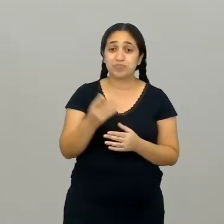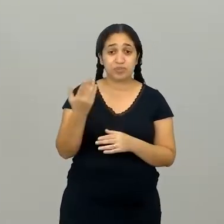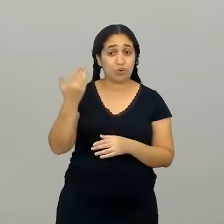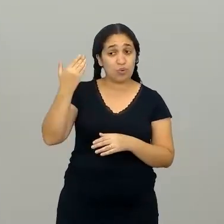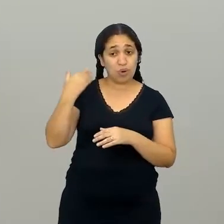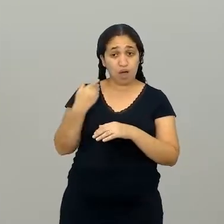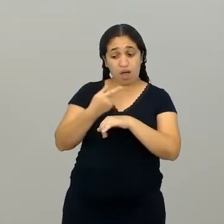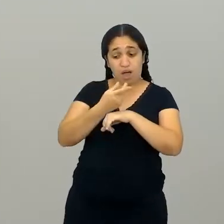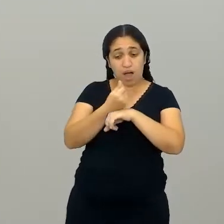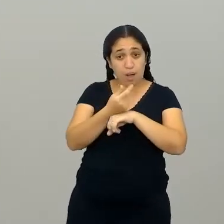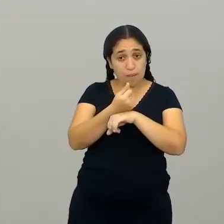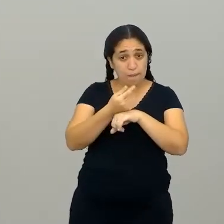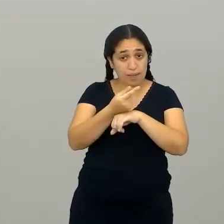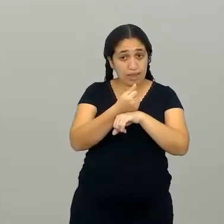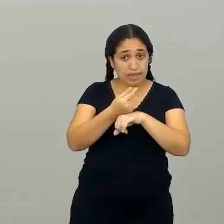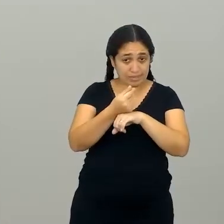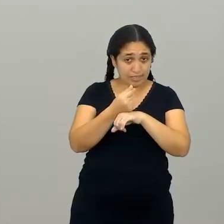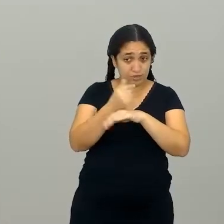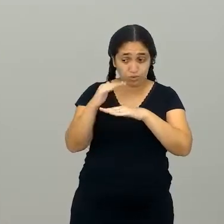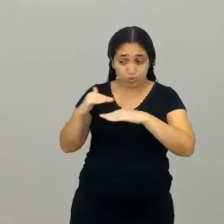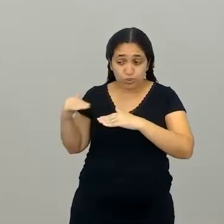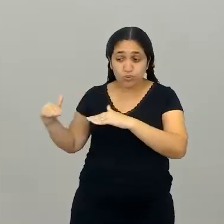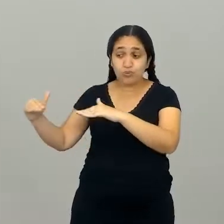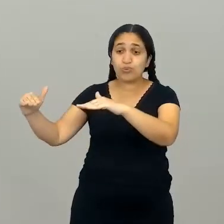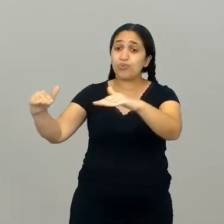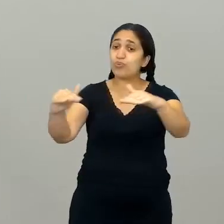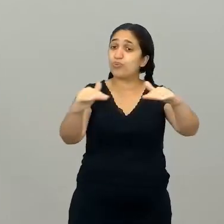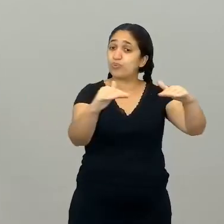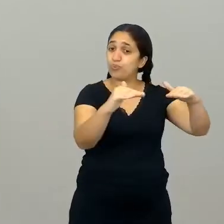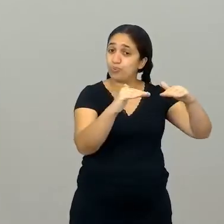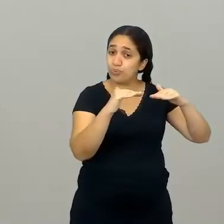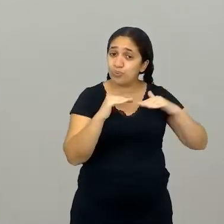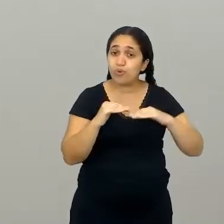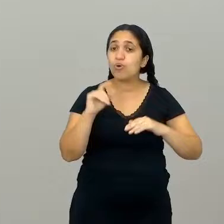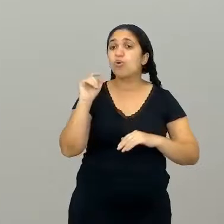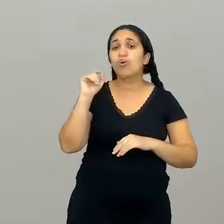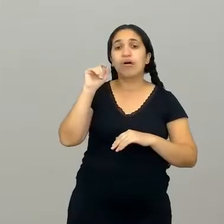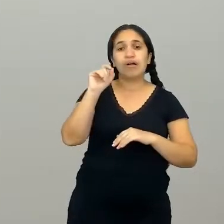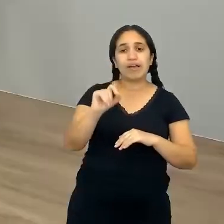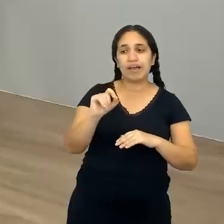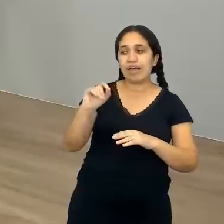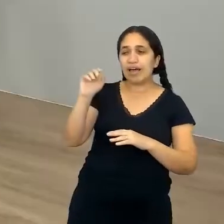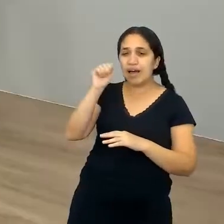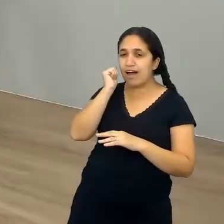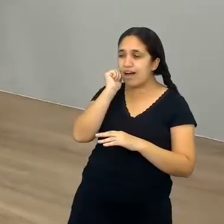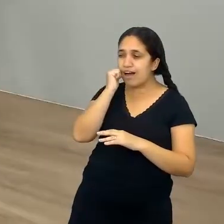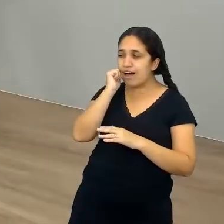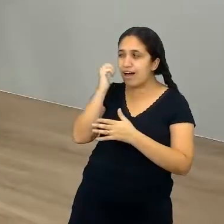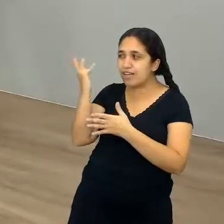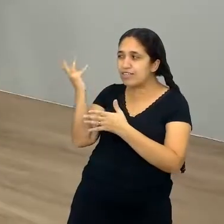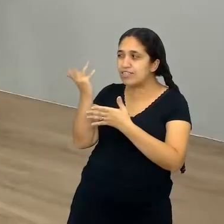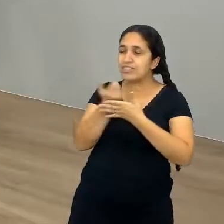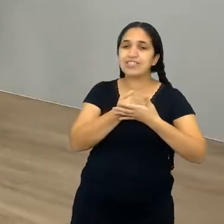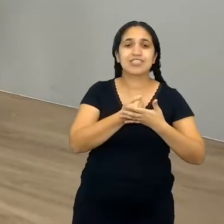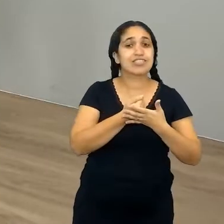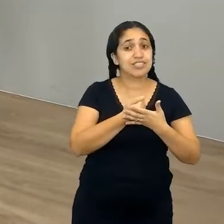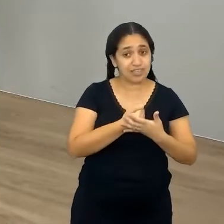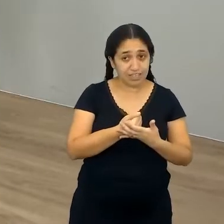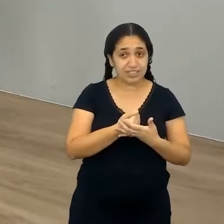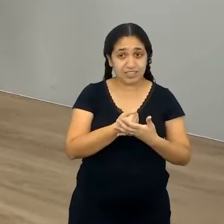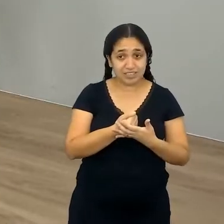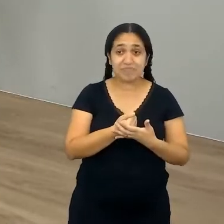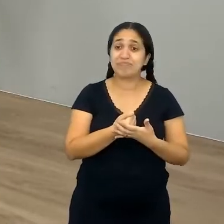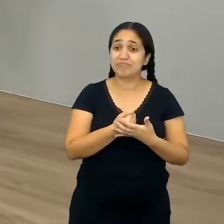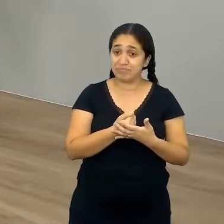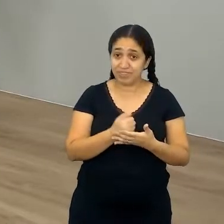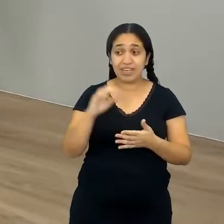capitalismo começa a se tornar hegemônico, ele se apropria da ciência. E essa